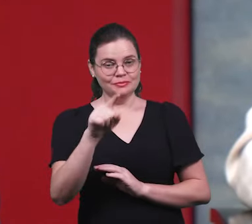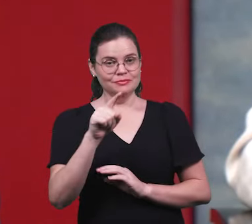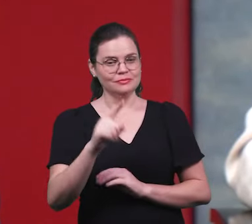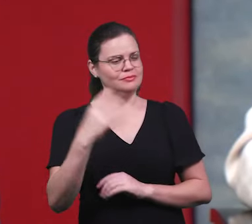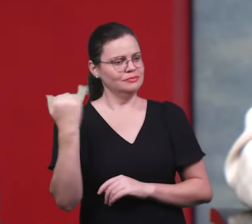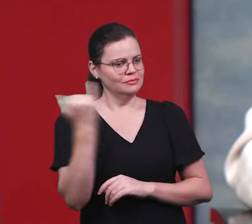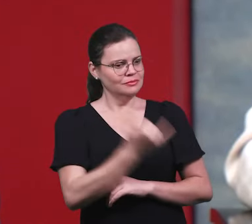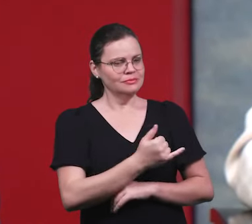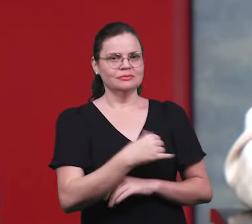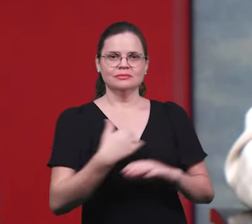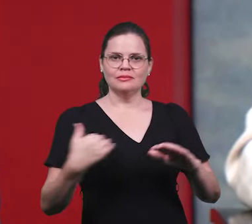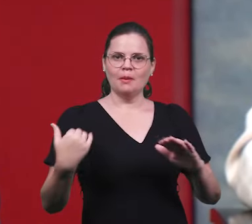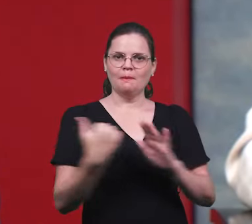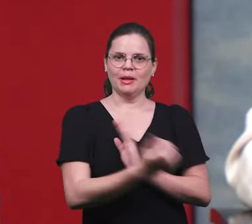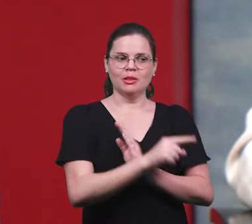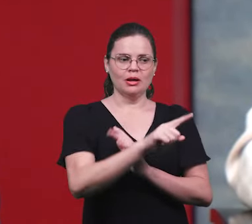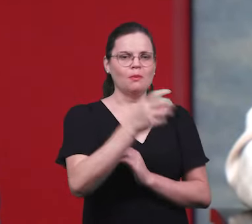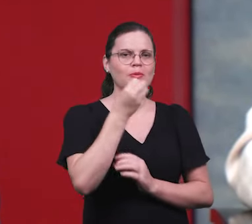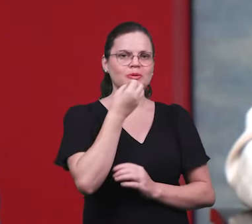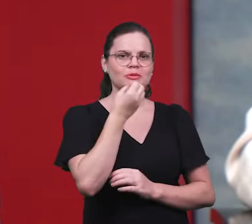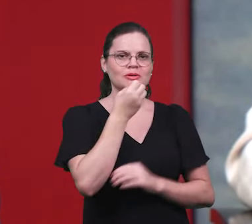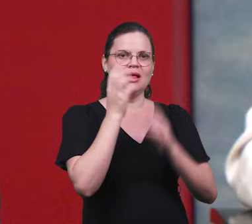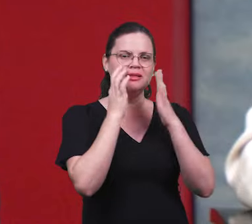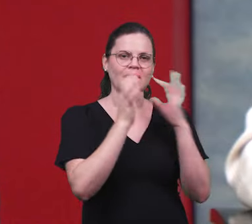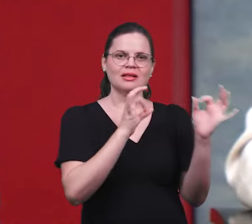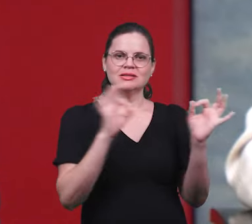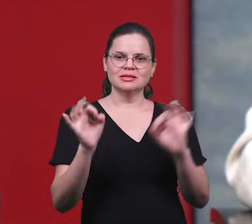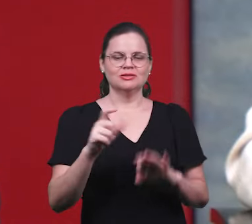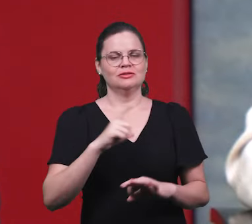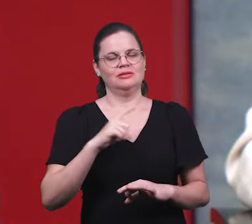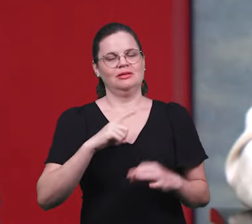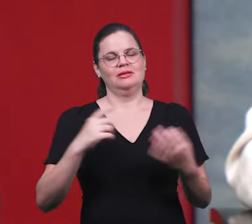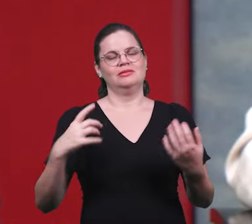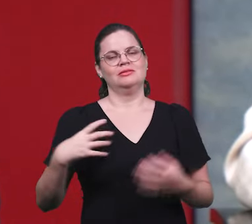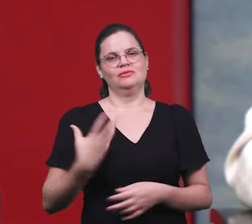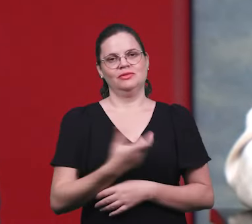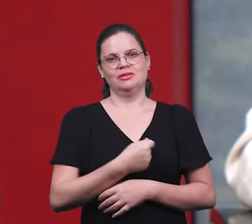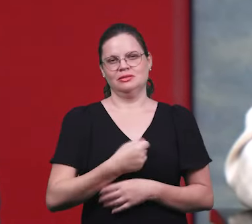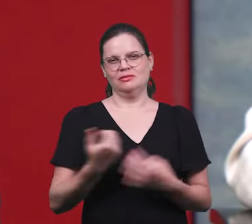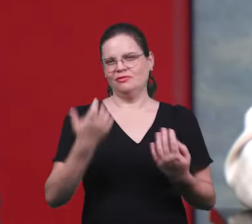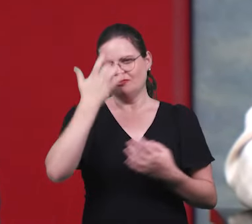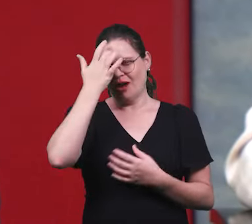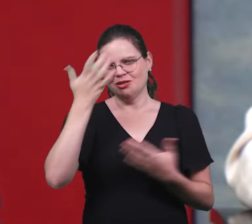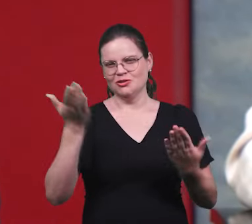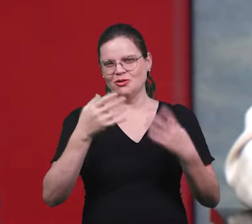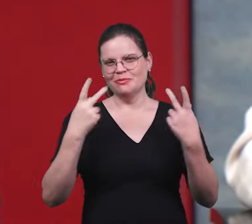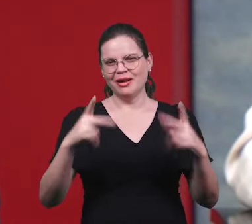anunciou e Deus deu uma oportunidade. E tão fácil hoje pregar o Evangelho, né?